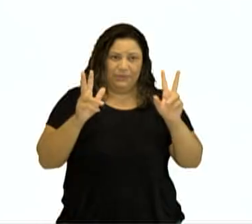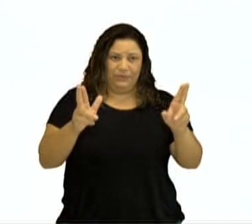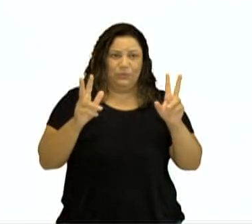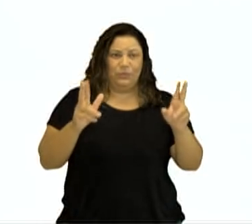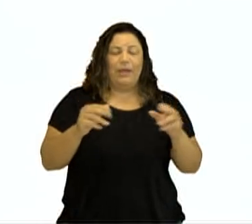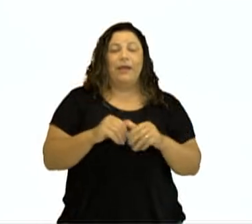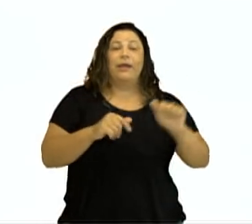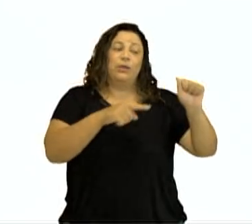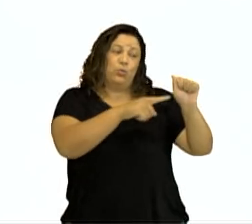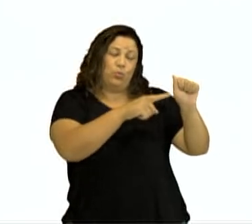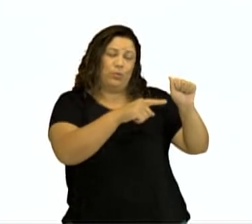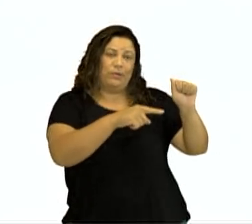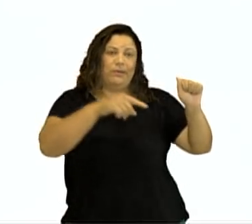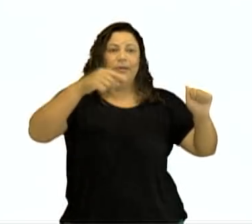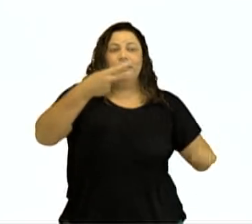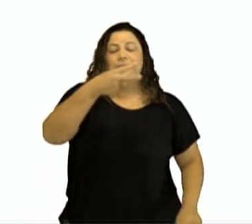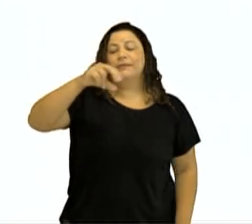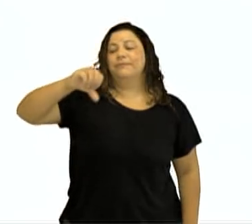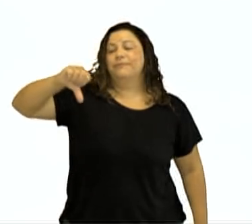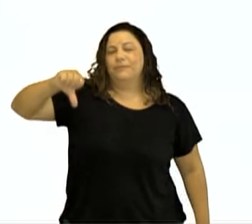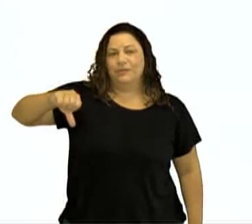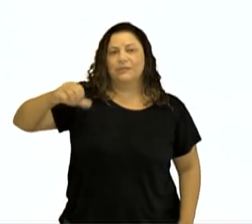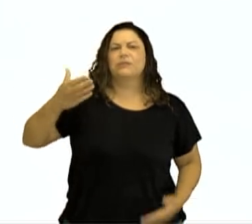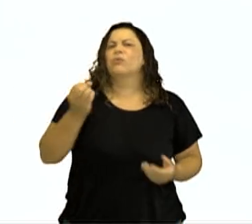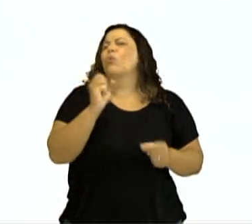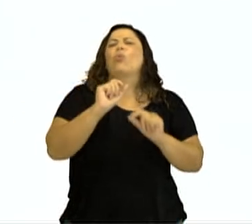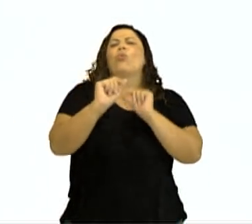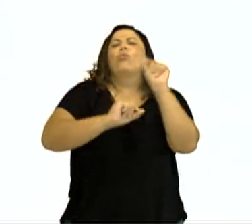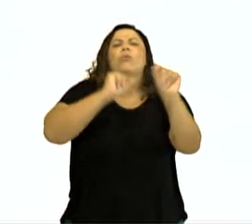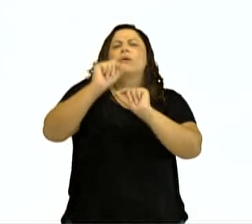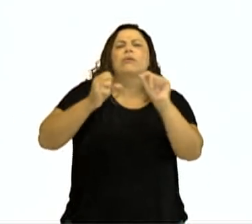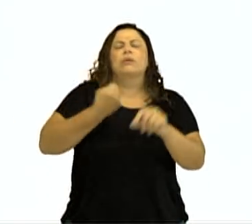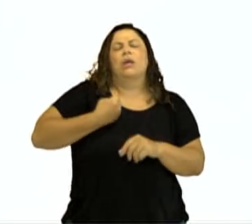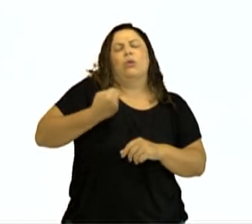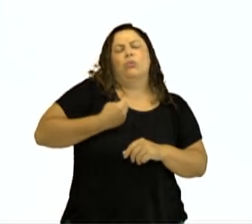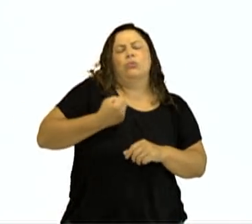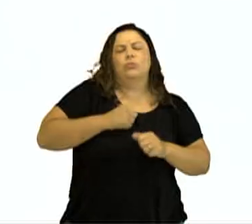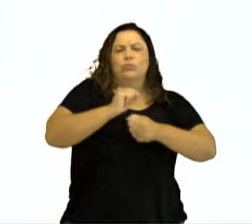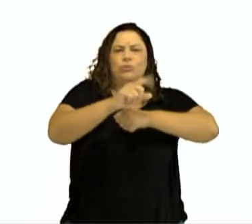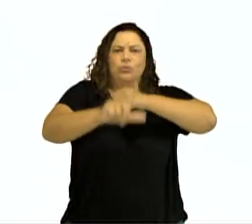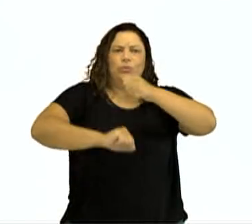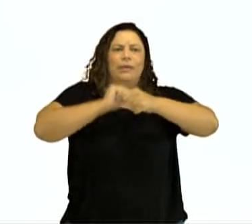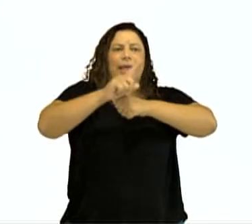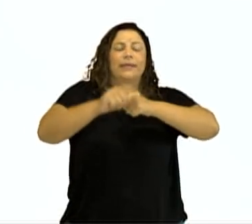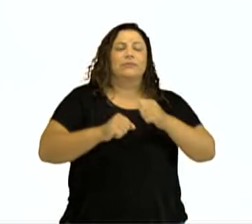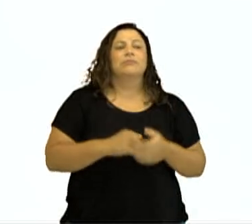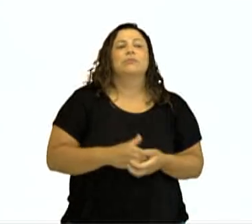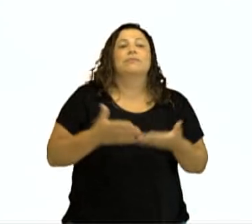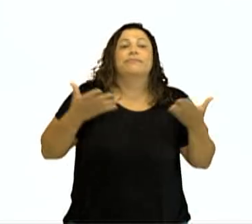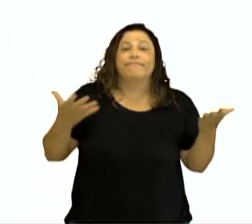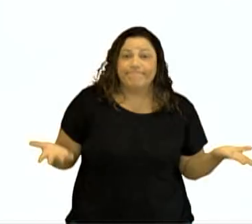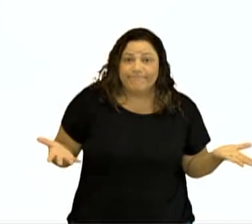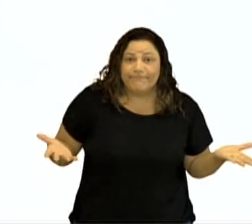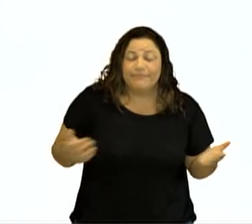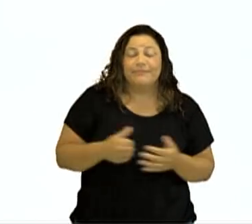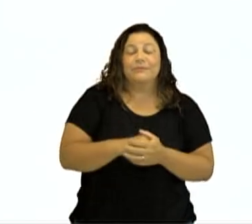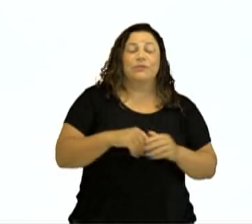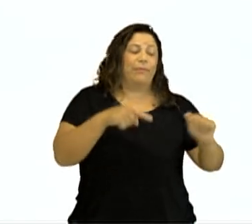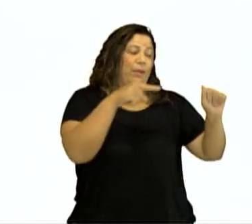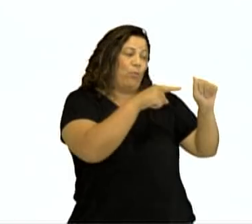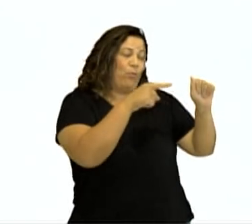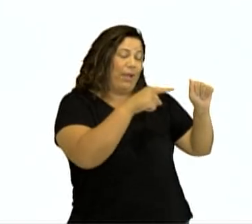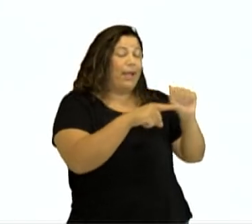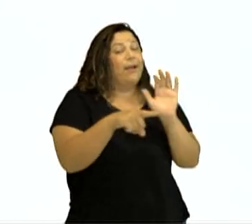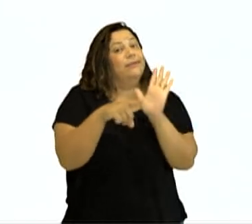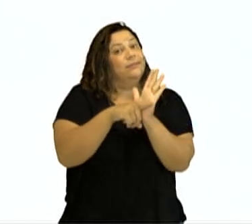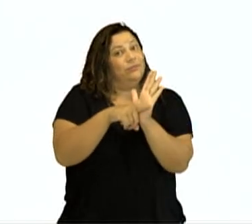E o número de massa igual a 209. Qual é o número atômico desse átomo? Então você pega lá a massa e diminui pelo